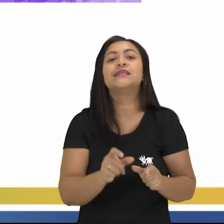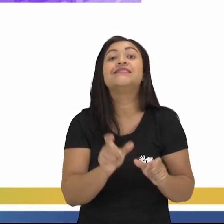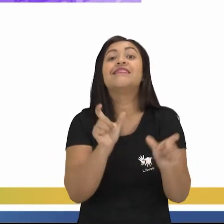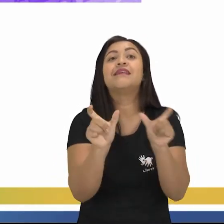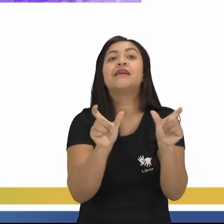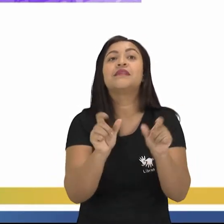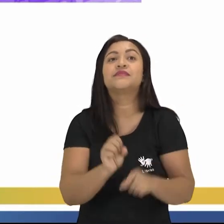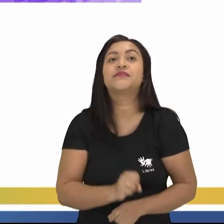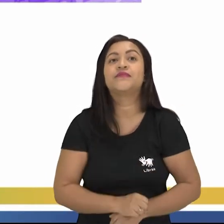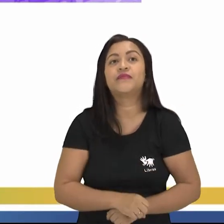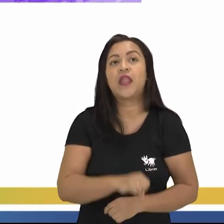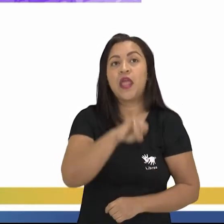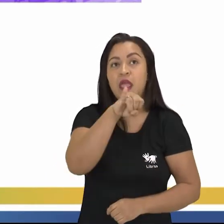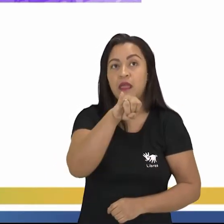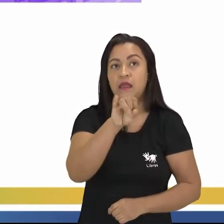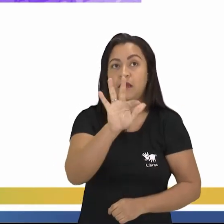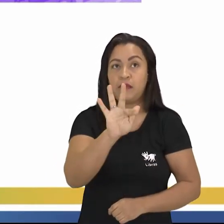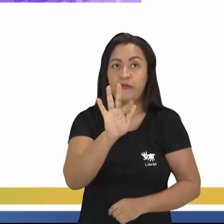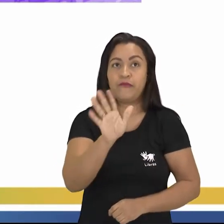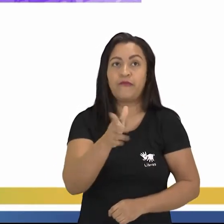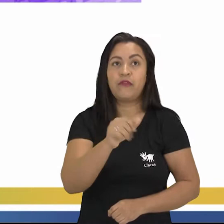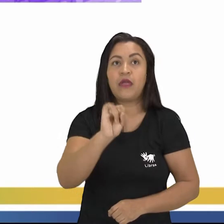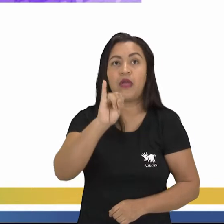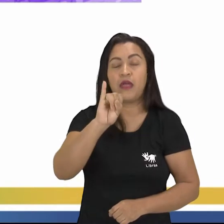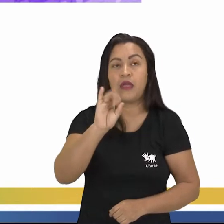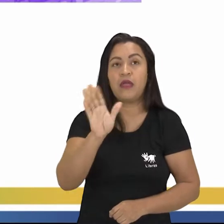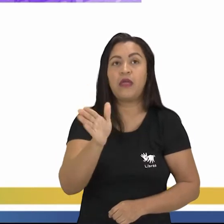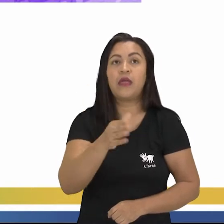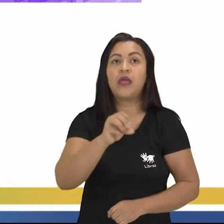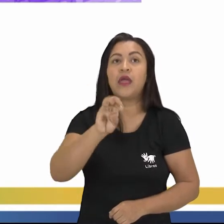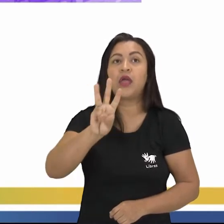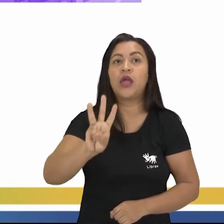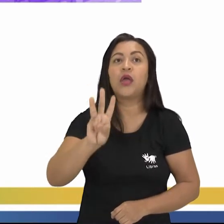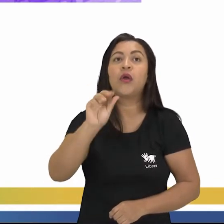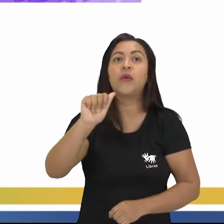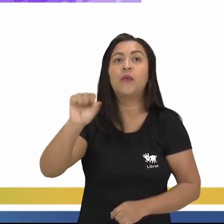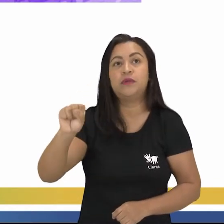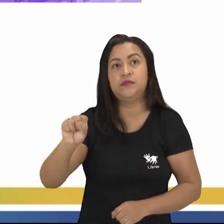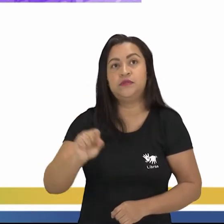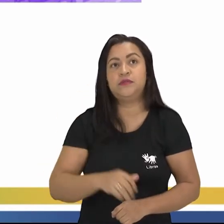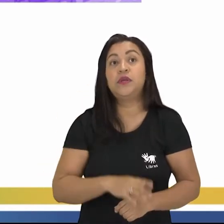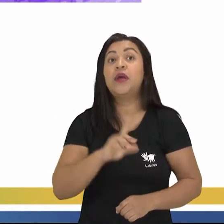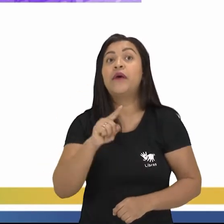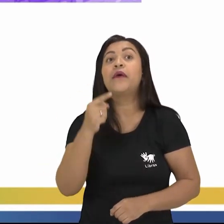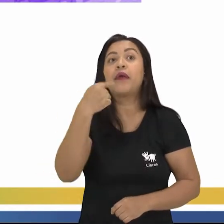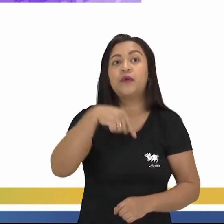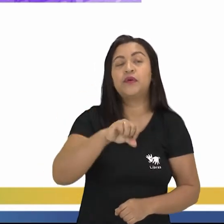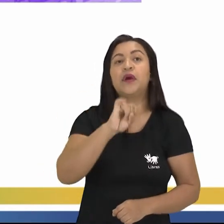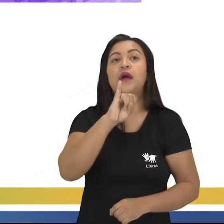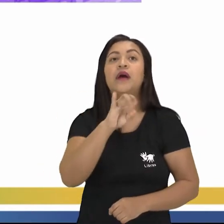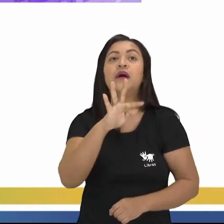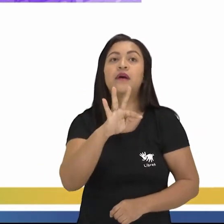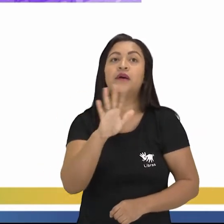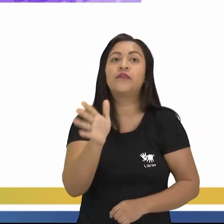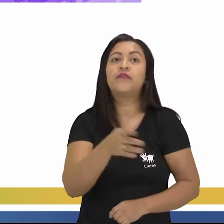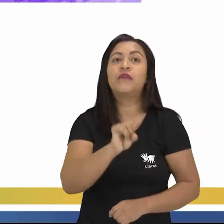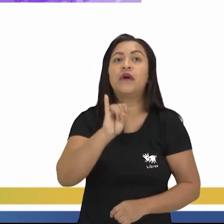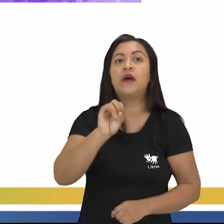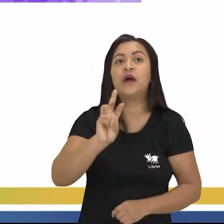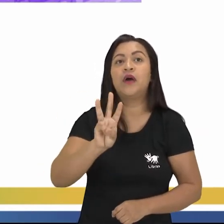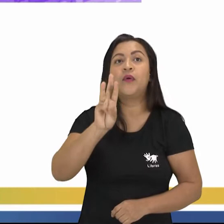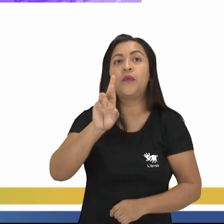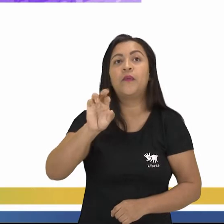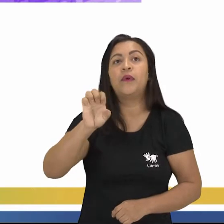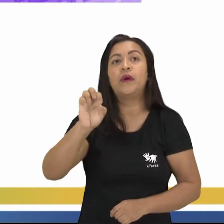he was. Lembra? Só que quando a gente fala de conditionals, na second conditional, a forma correta